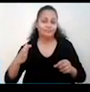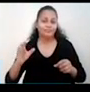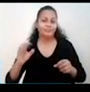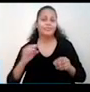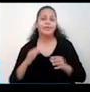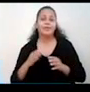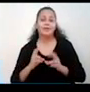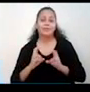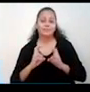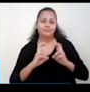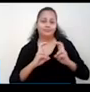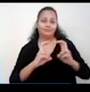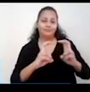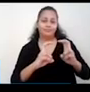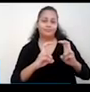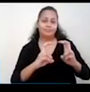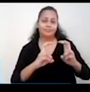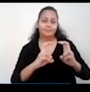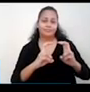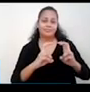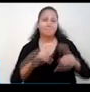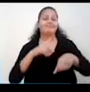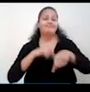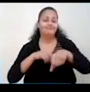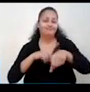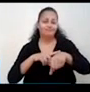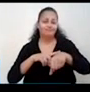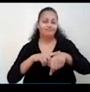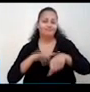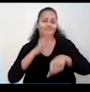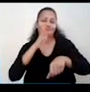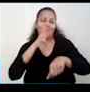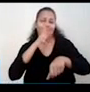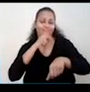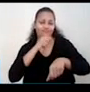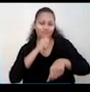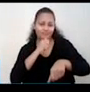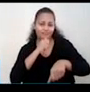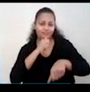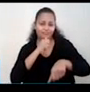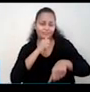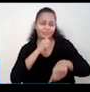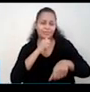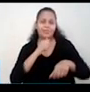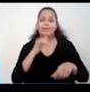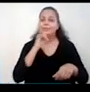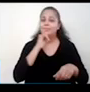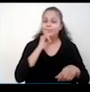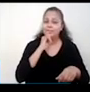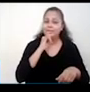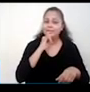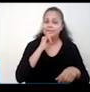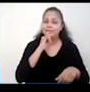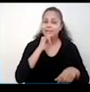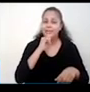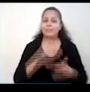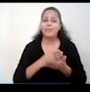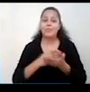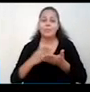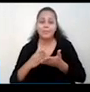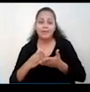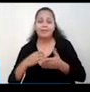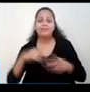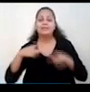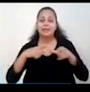né, leve um bom tempo, né? Então a pessoa, por exemplo, precisa entrar no trabalho às 8, às vezes tem que sair às 5 horas de casa,